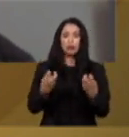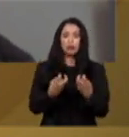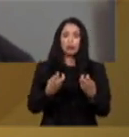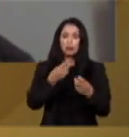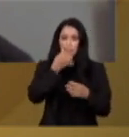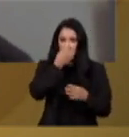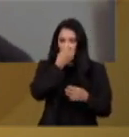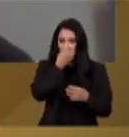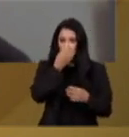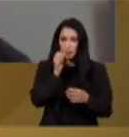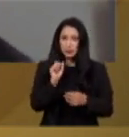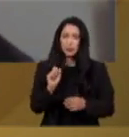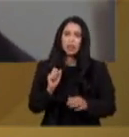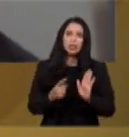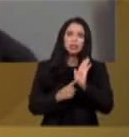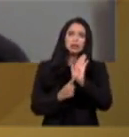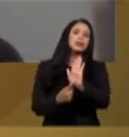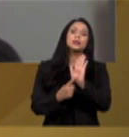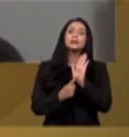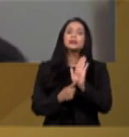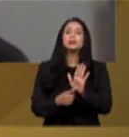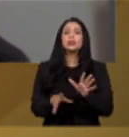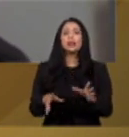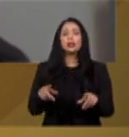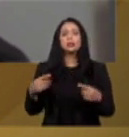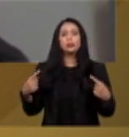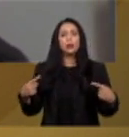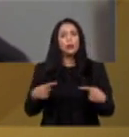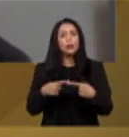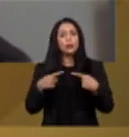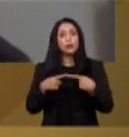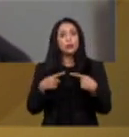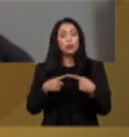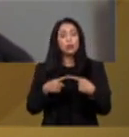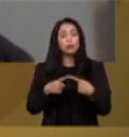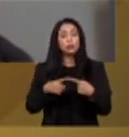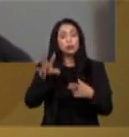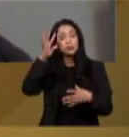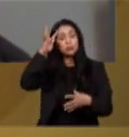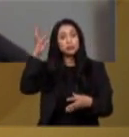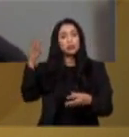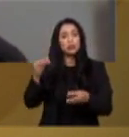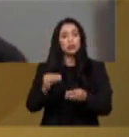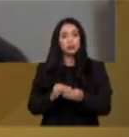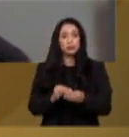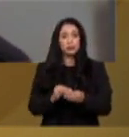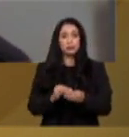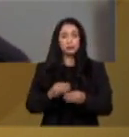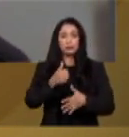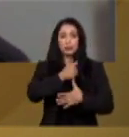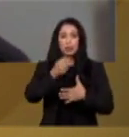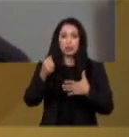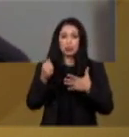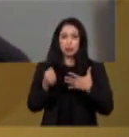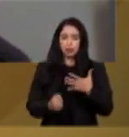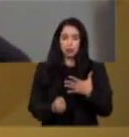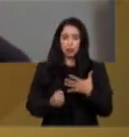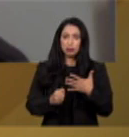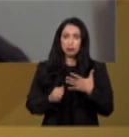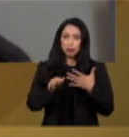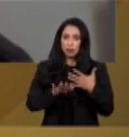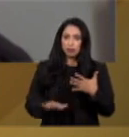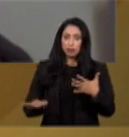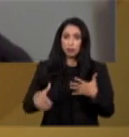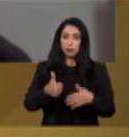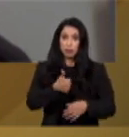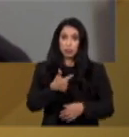se esse enunciado é compatível com a conclusão que nós acabamos de chegar. A súmula vinculante 17 dispõe o